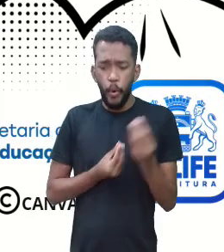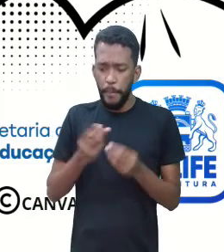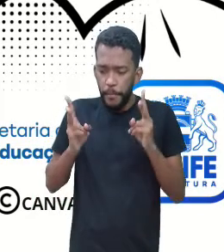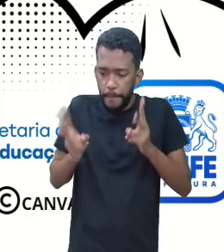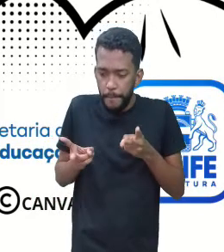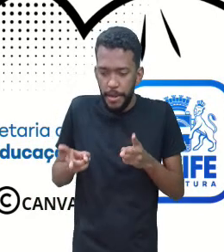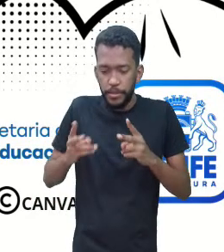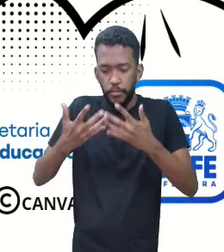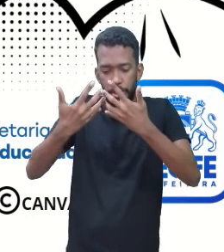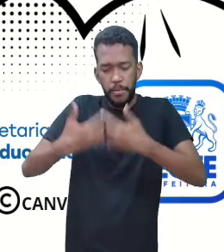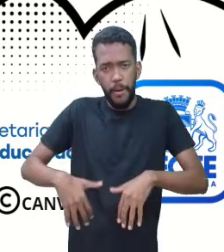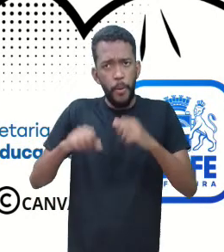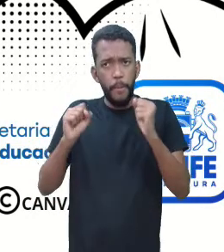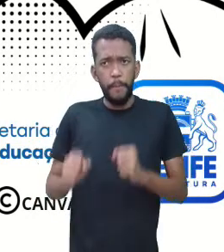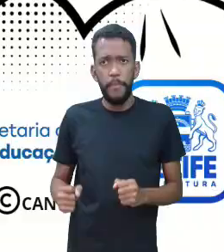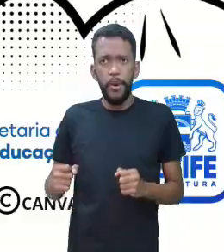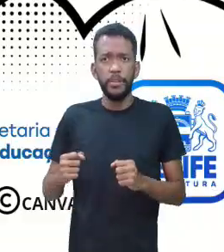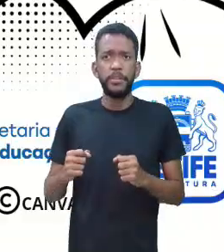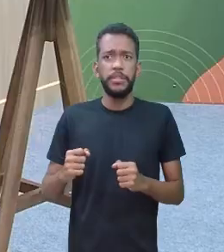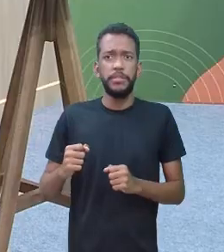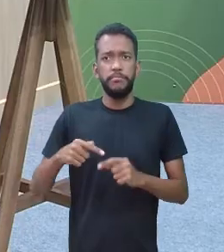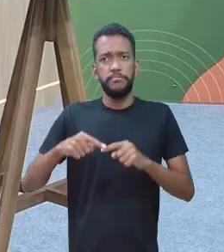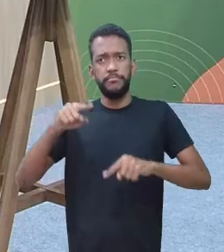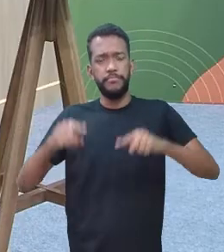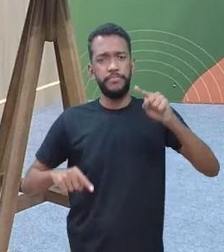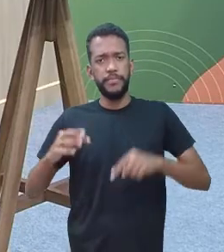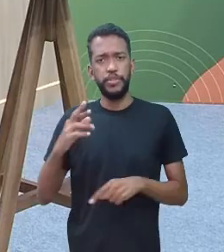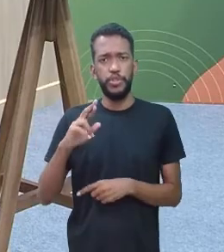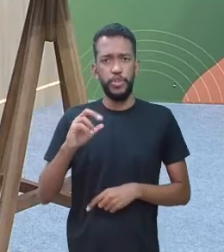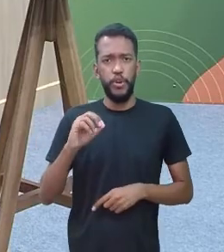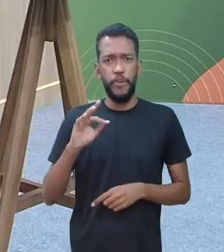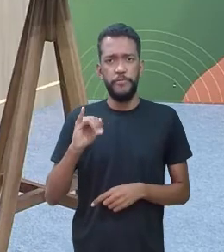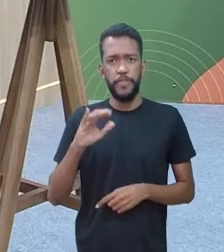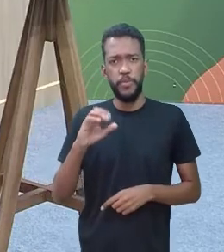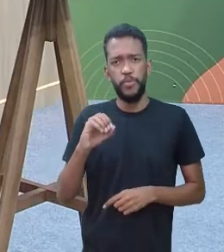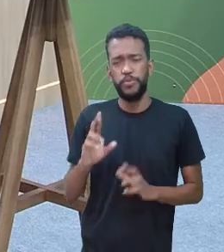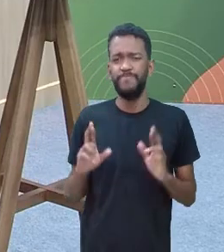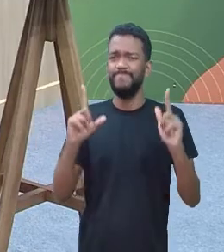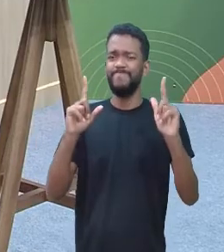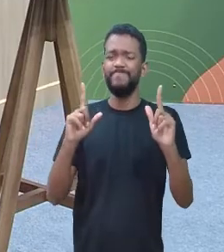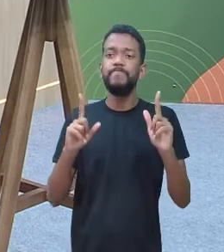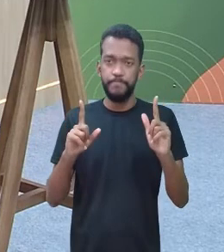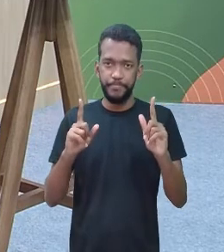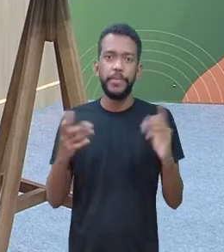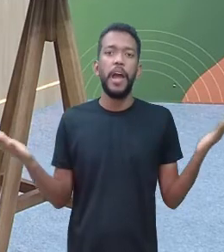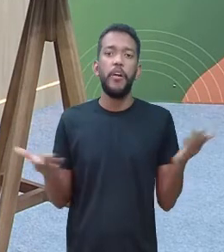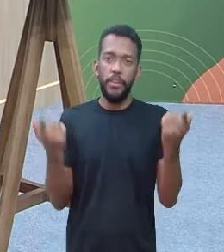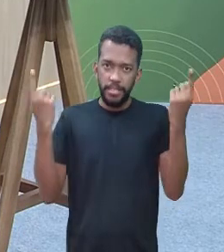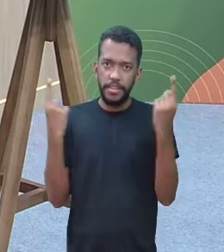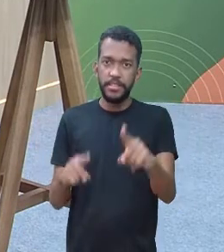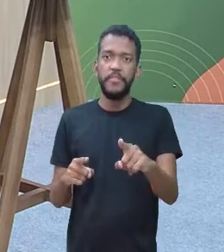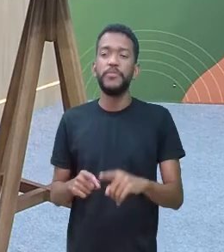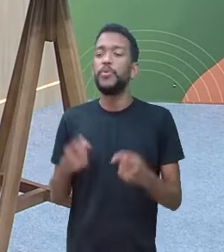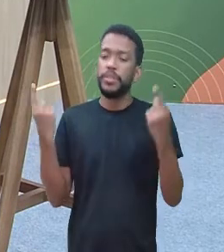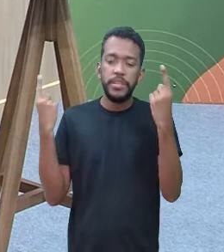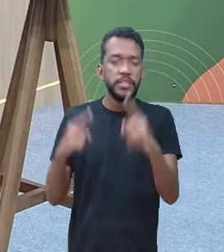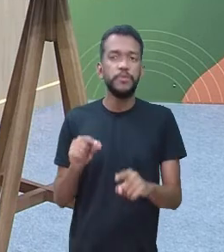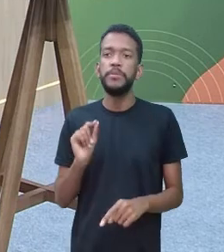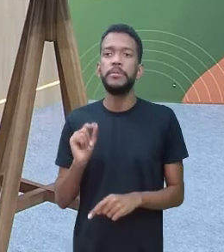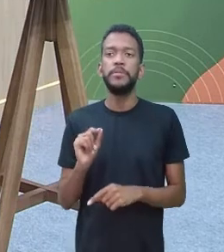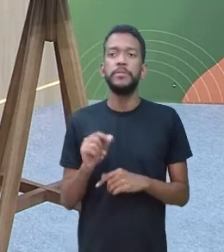ter nível trófico diferente. Então, na aula passada, nós vimos a questão de nível trófico. E agora eu estou trazendo um desafio. Que desafio é